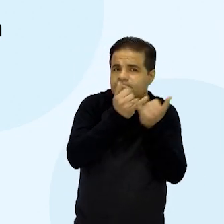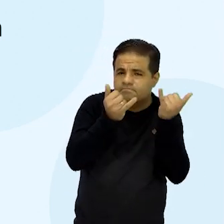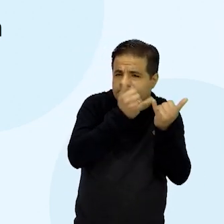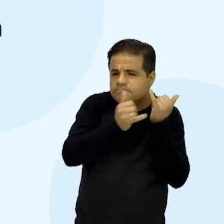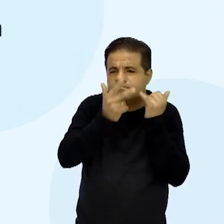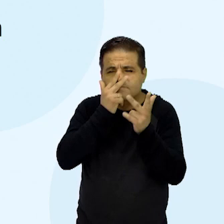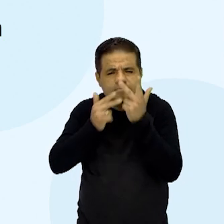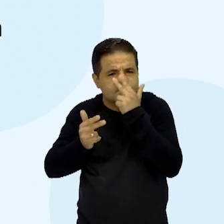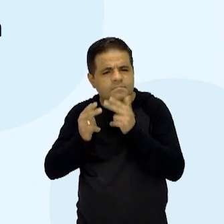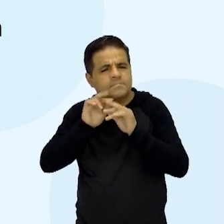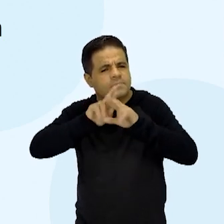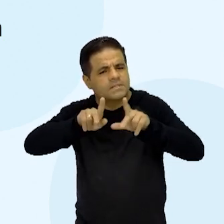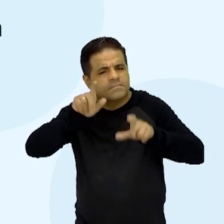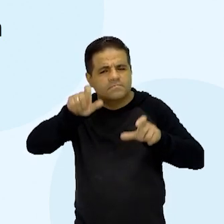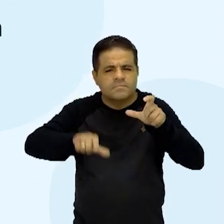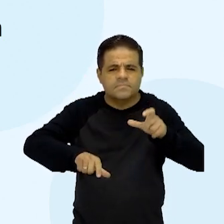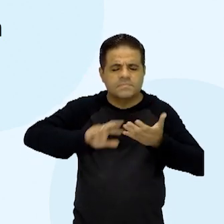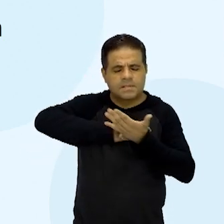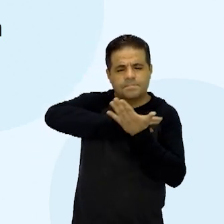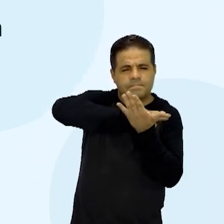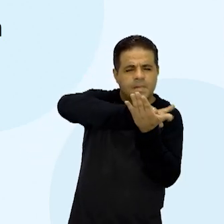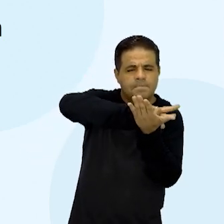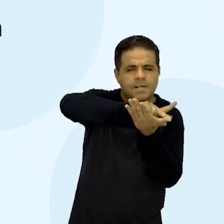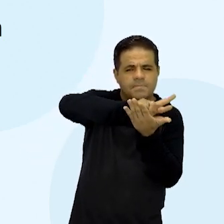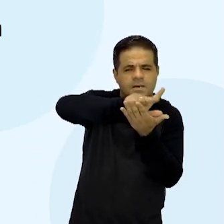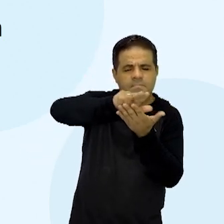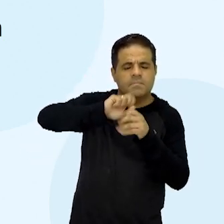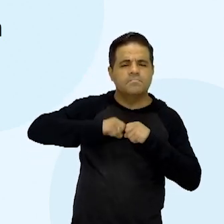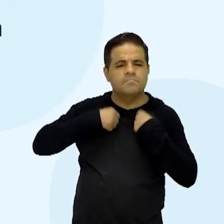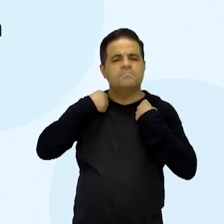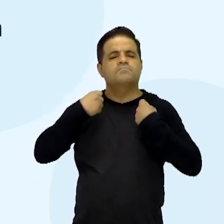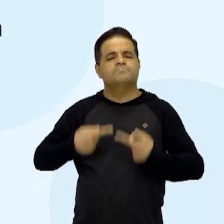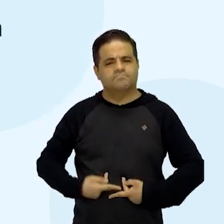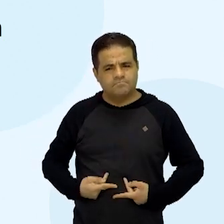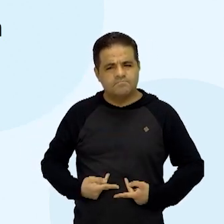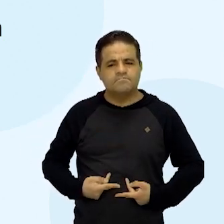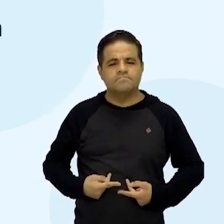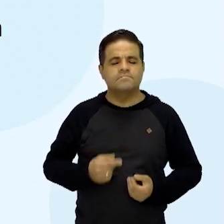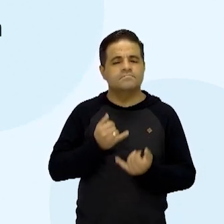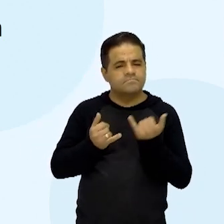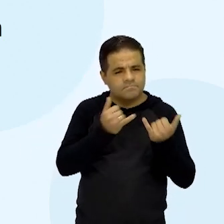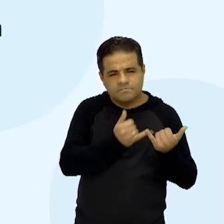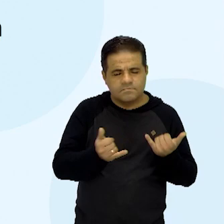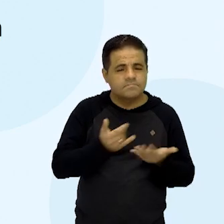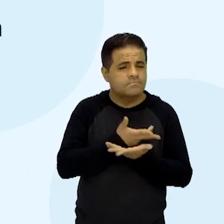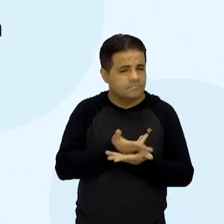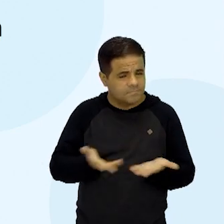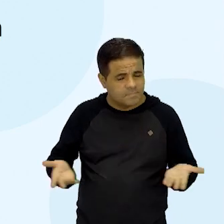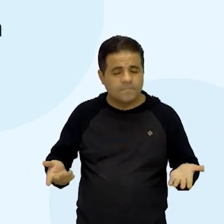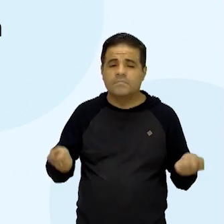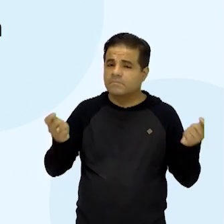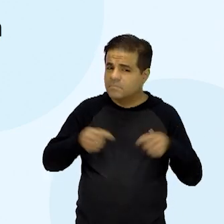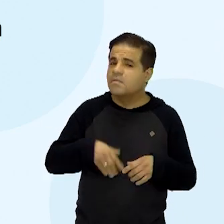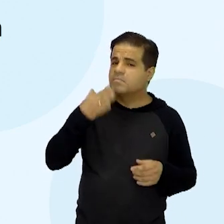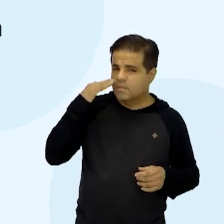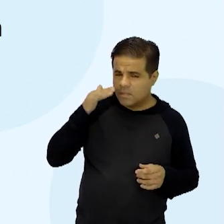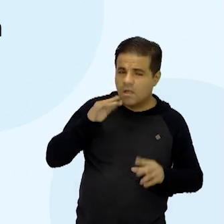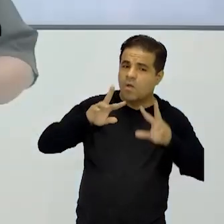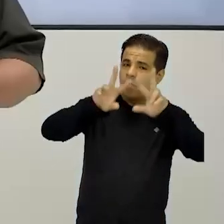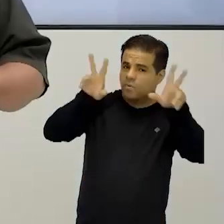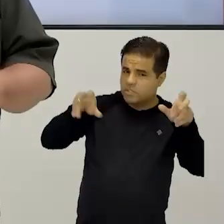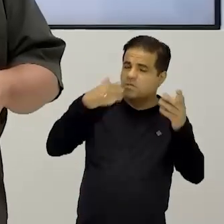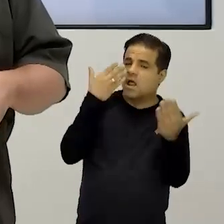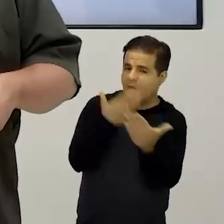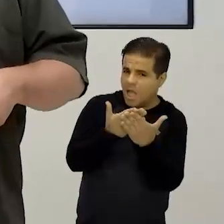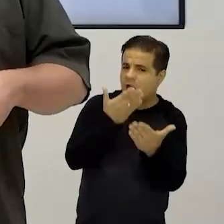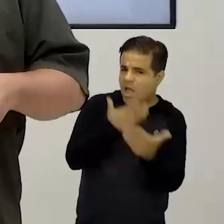e diferenças nas características humanas. Legal. Então, a gente vai tentar entender agora, né? O título da nossa